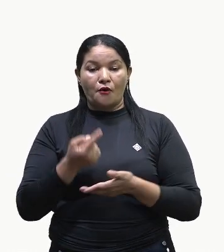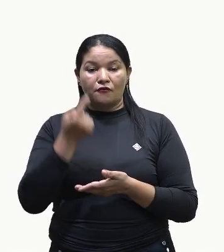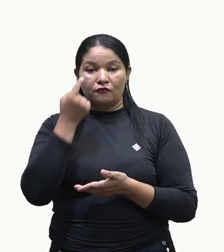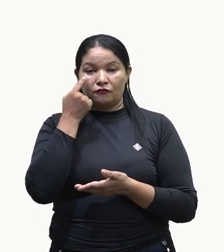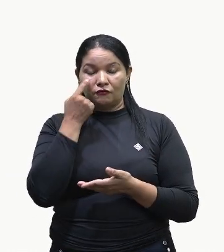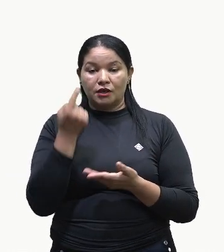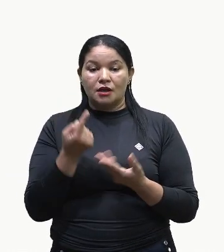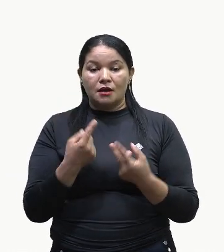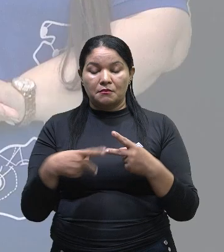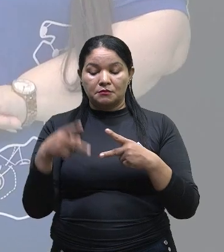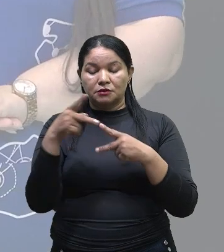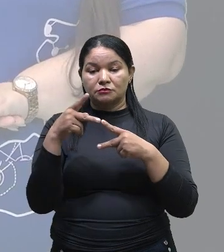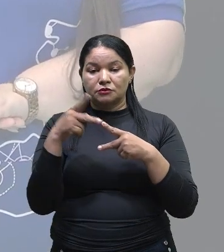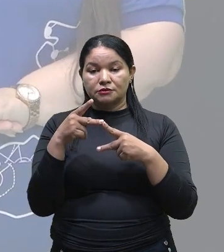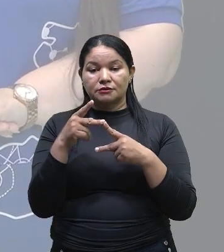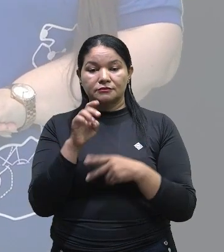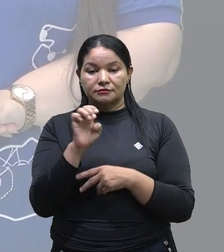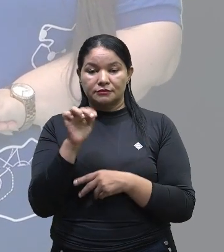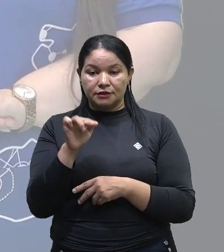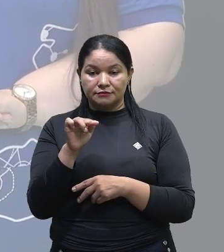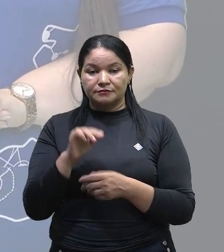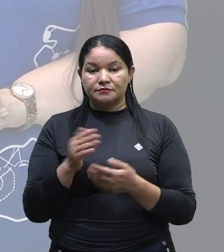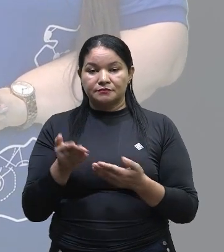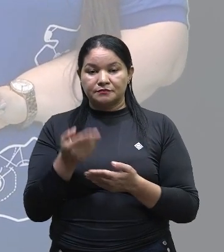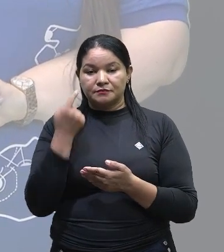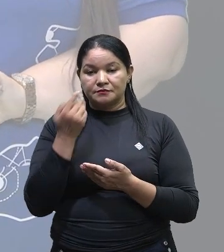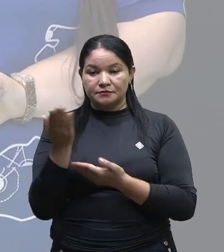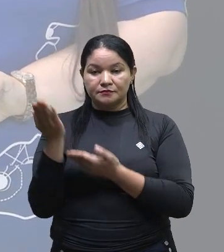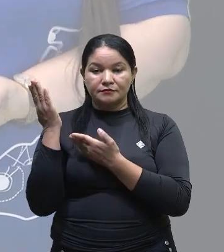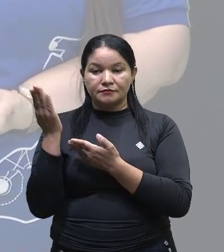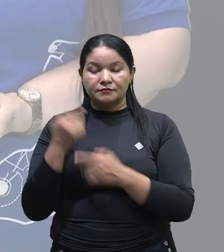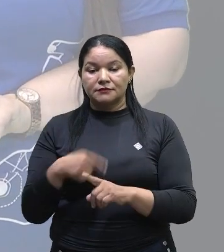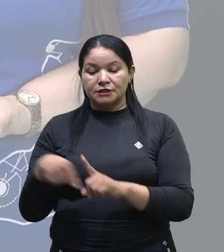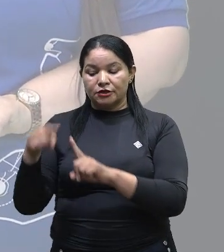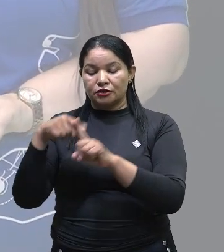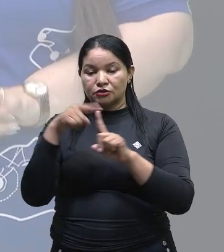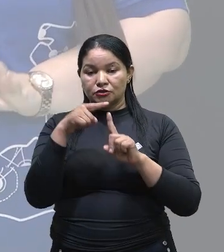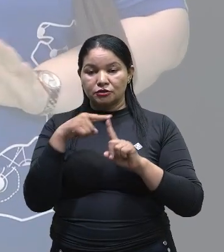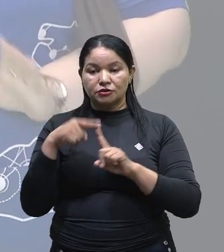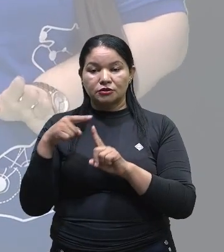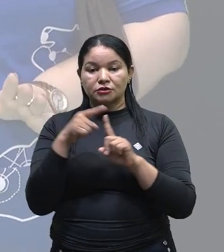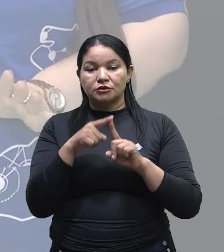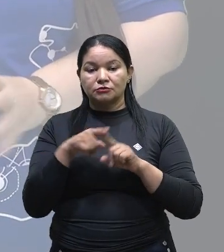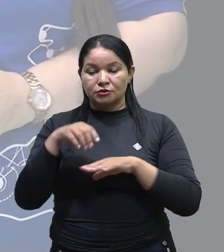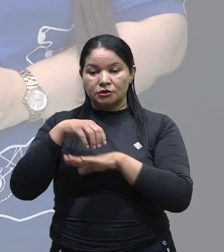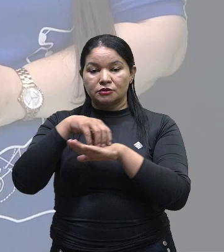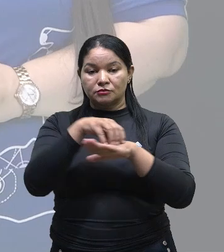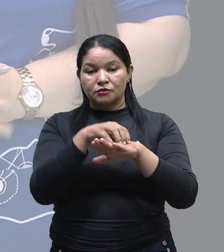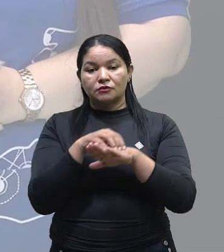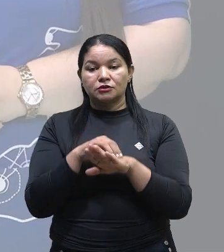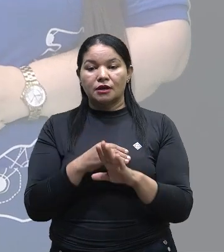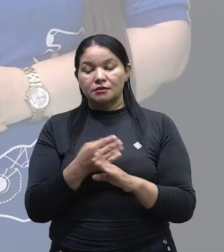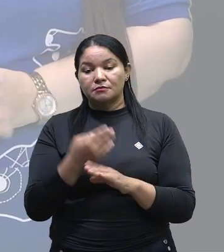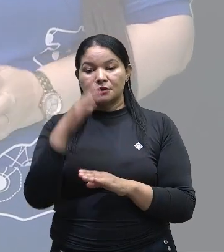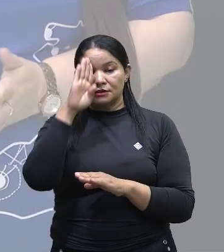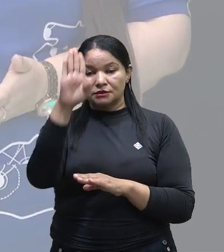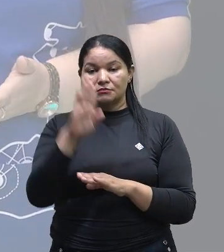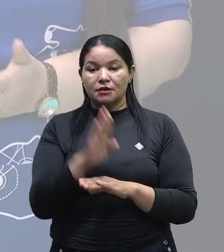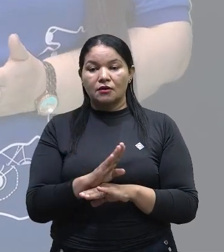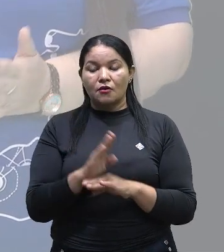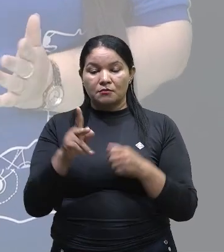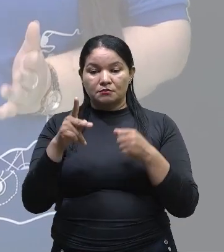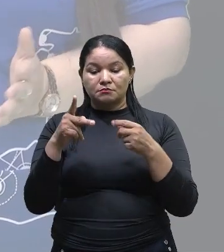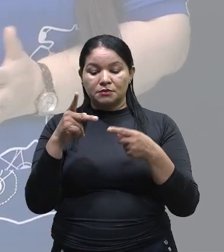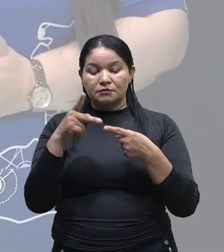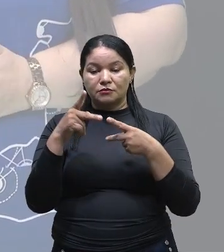preposição em. Então, quando estamos falando de meios de transporte, a nossa principal preposição é esse em. Então,